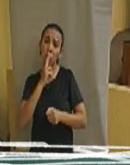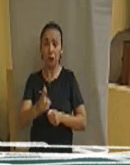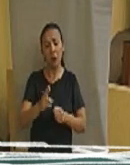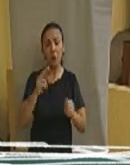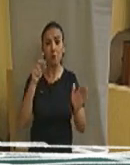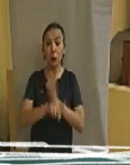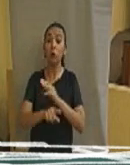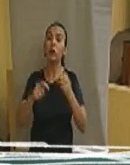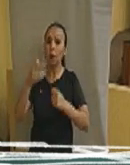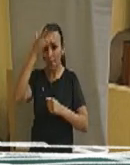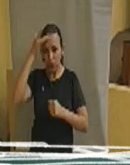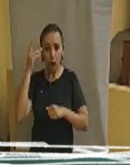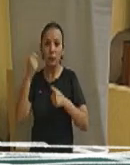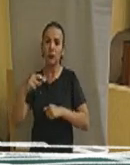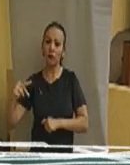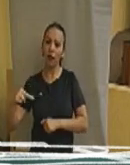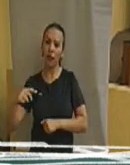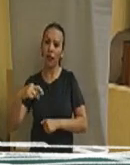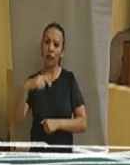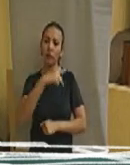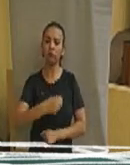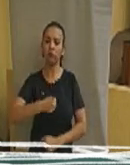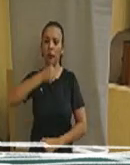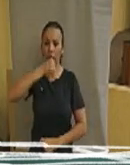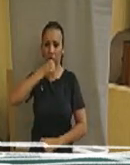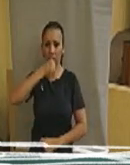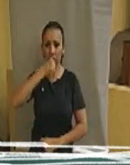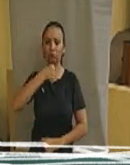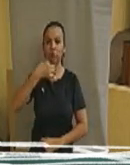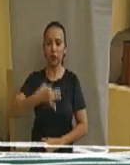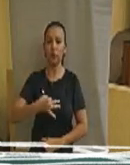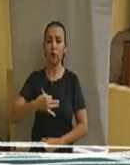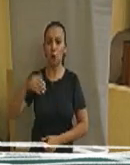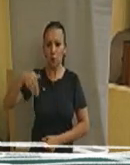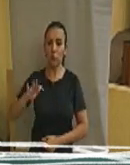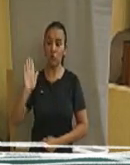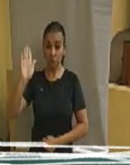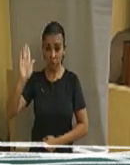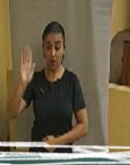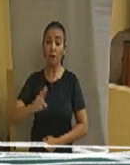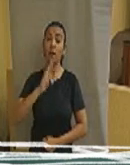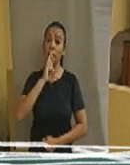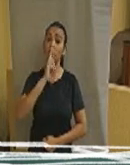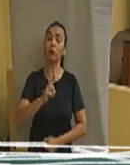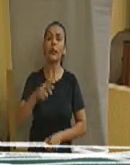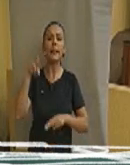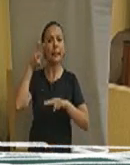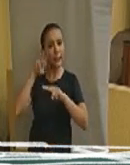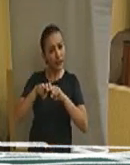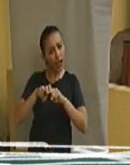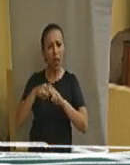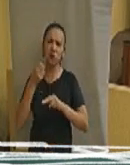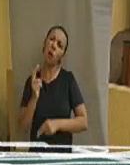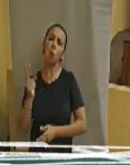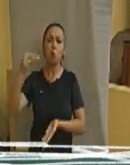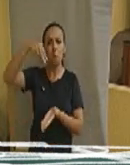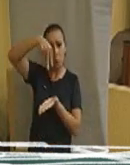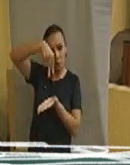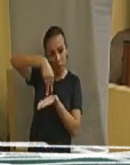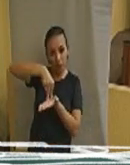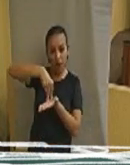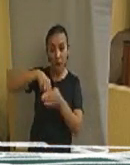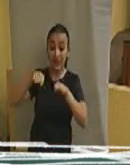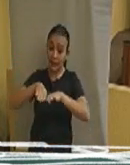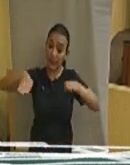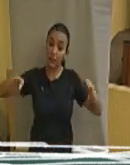se dirigir a este púlpito em que eu estou. Os candidatos farão as respostas sentados ou de pé, mas na